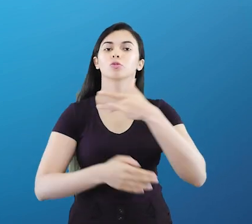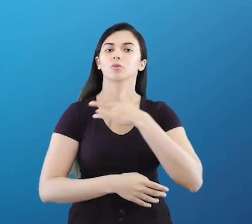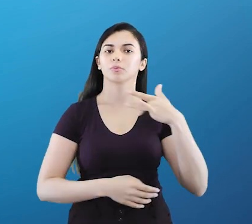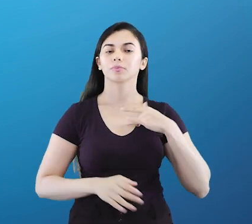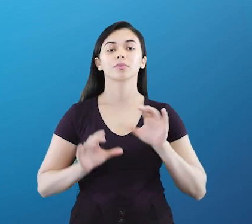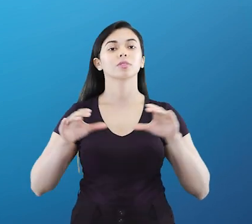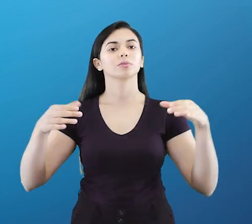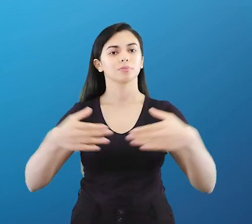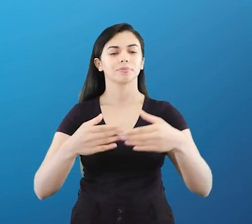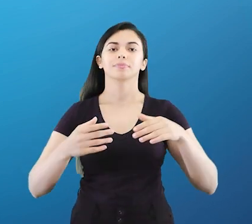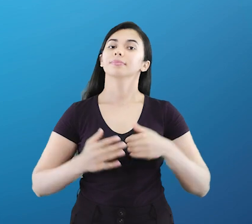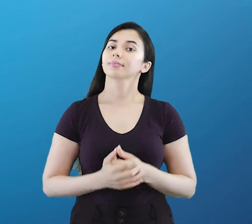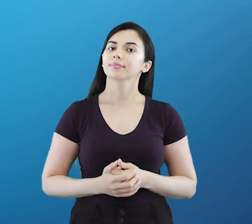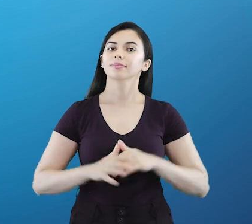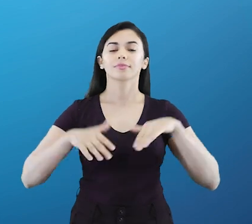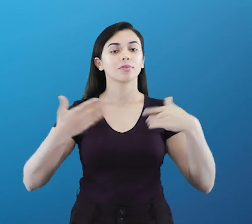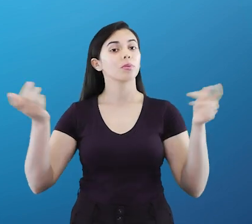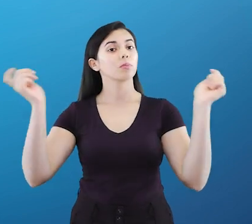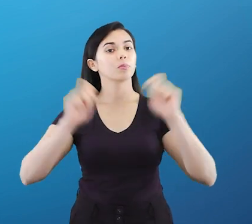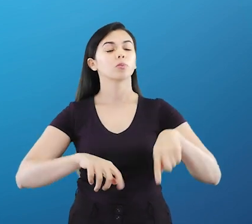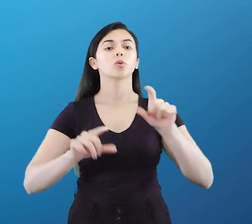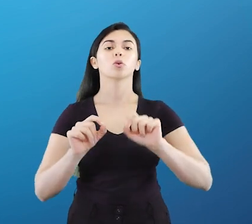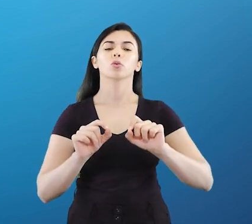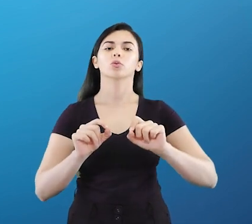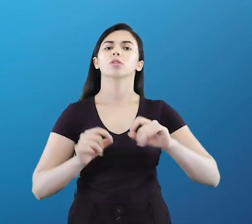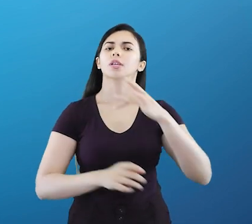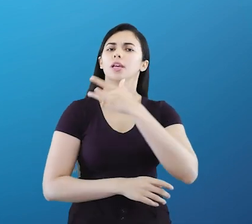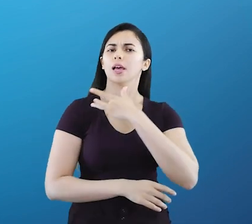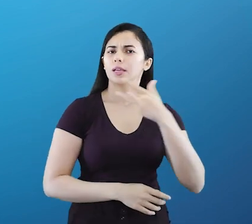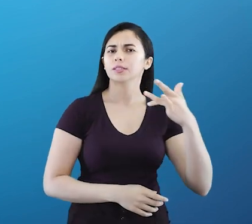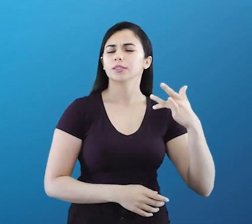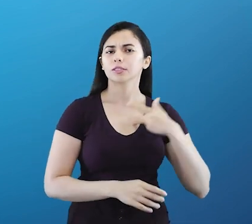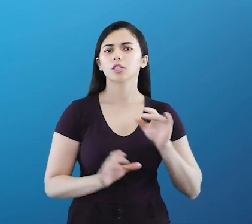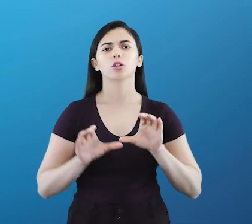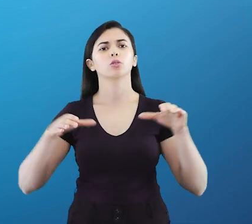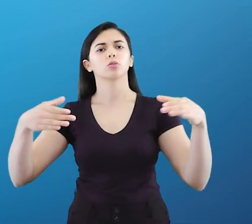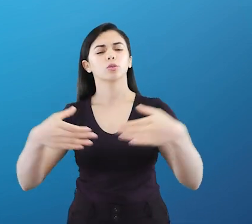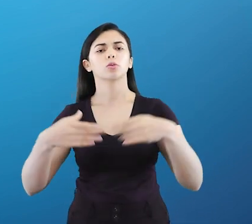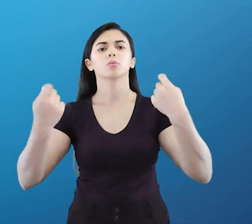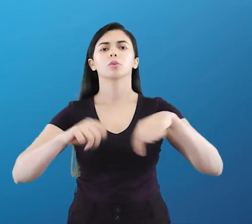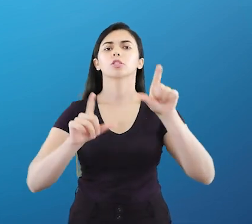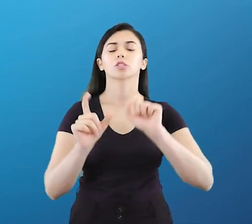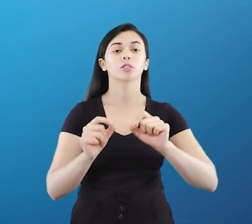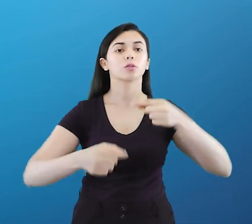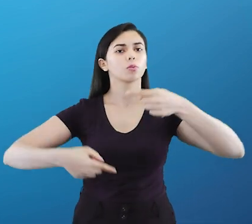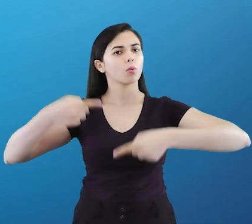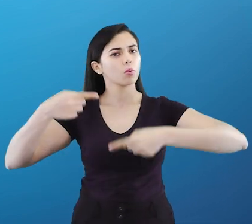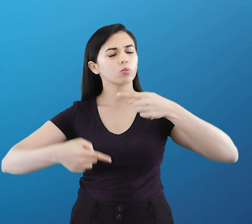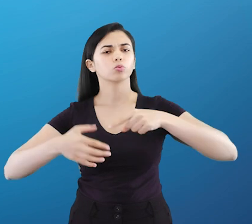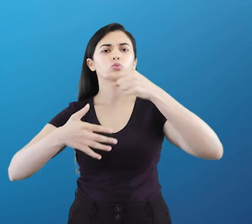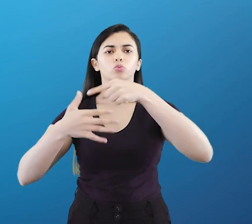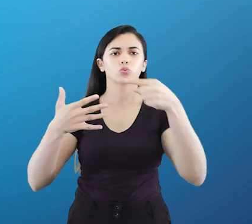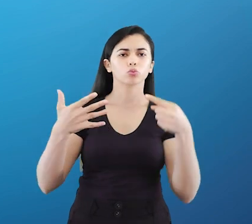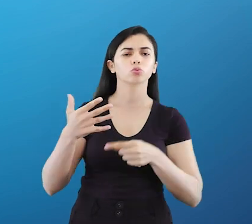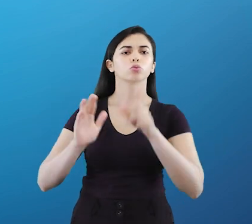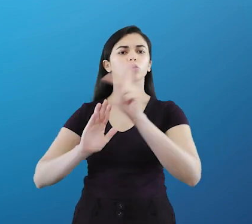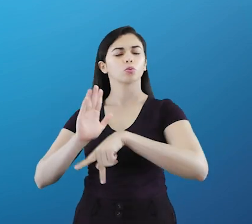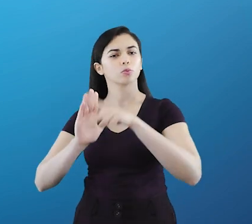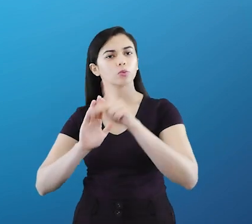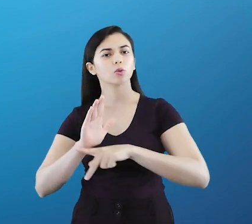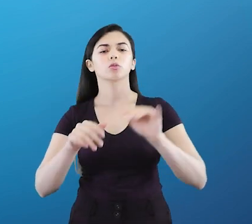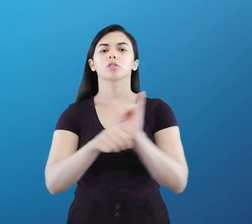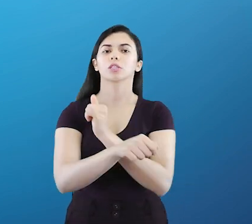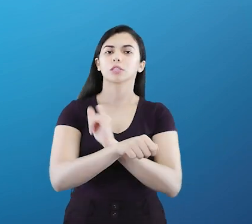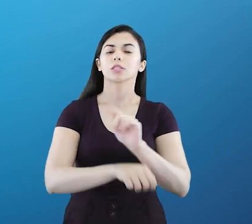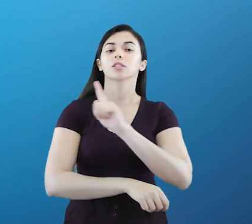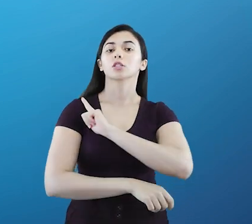Para que haja a promoção de saúde pública, é necessário a promoção também das políticas públicas. São projetos,